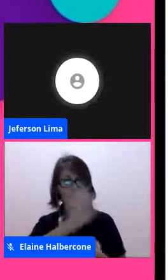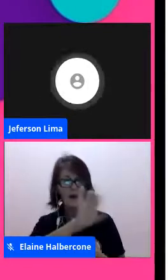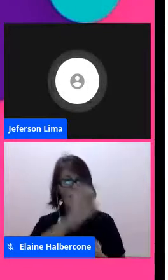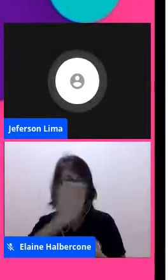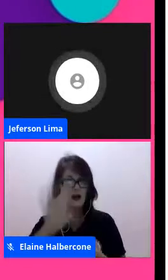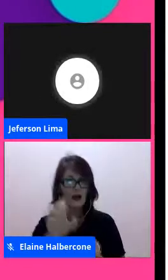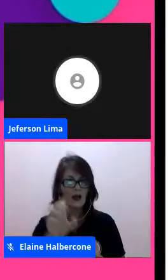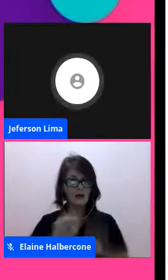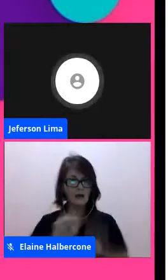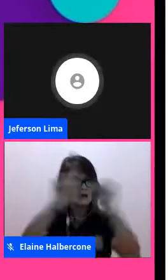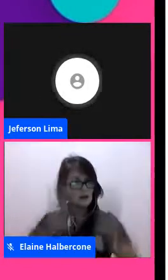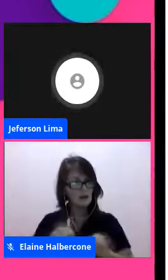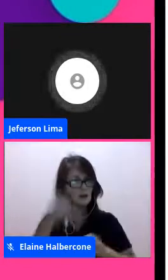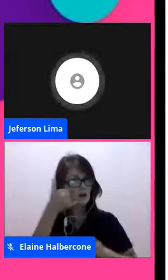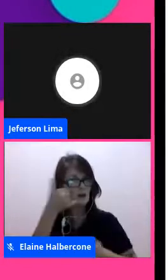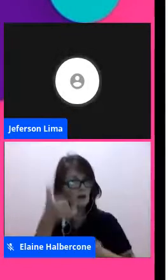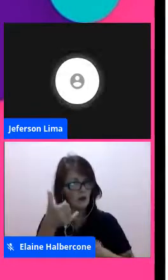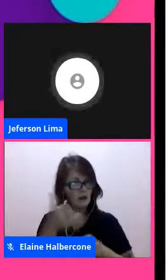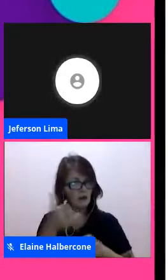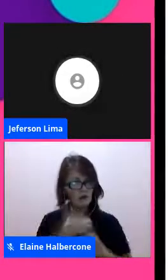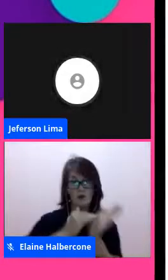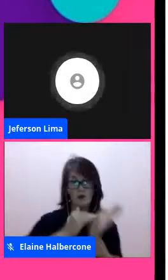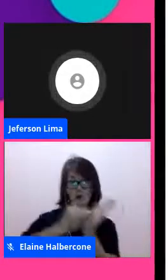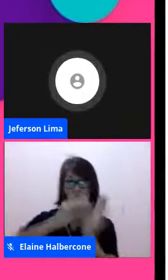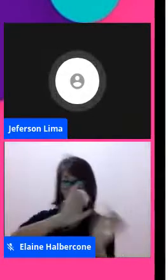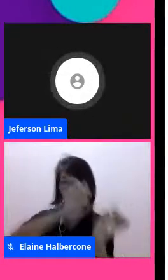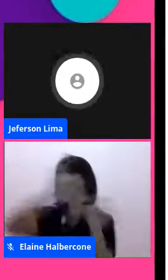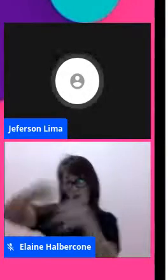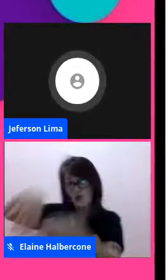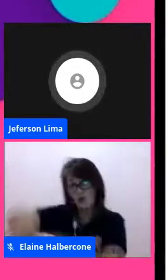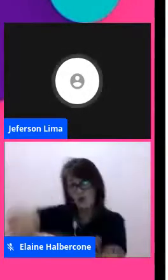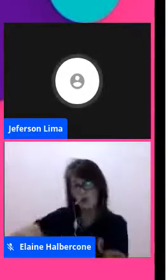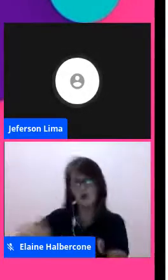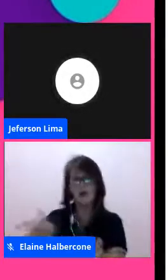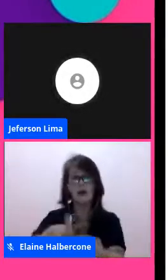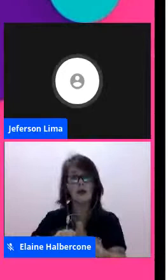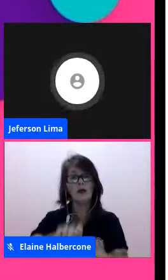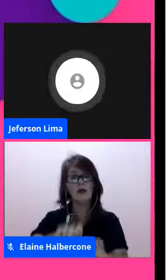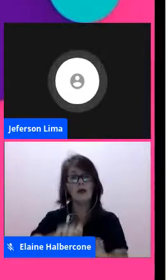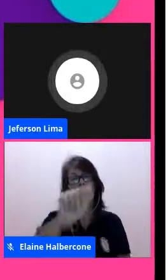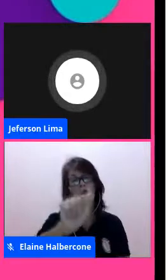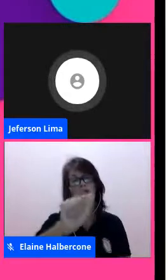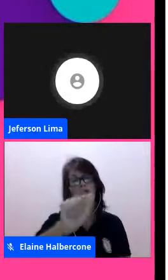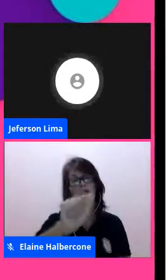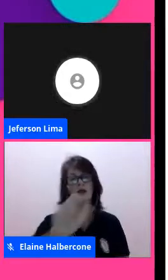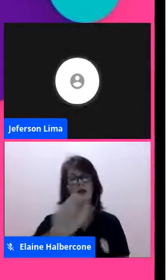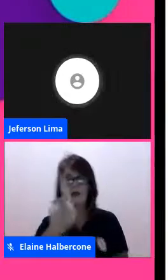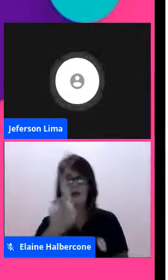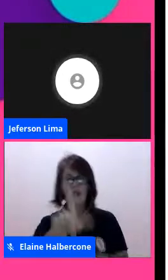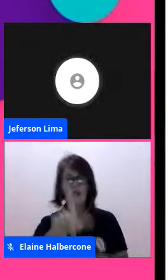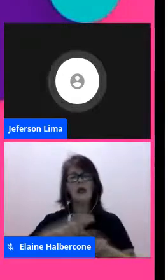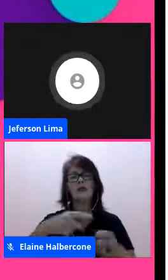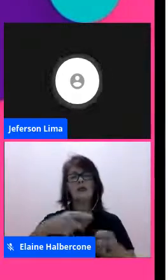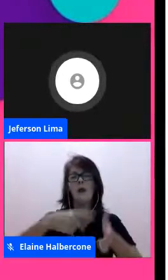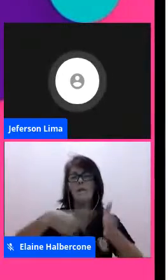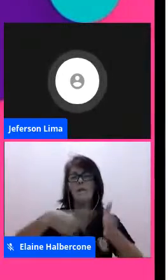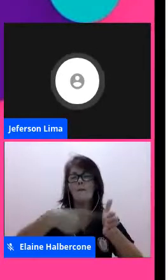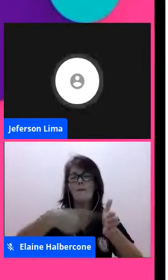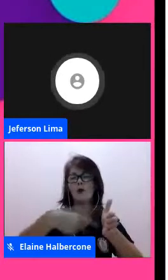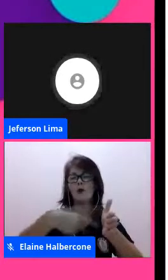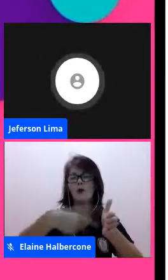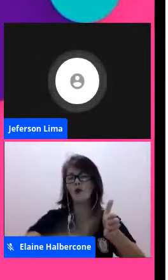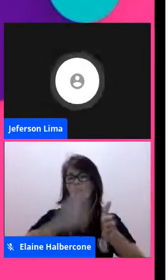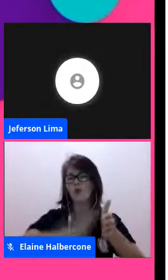não são microcontroladores, então não vamos excluir essas possibilidades. A gente tem uns carinhas chamados ASIC aí, que são processadores feitos para usos